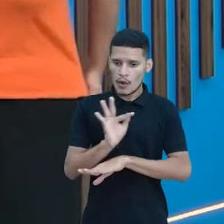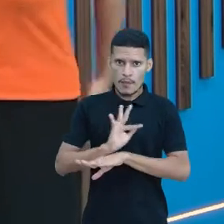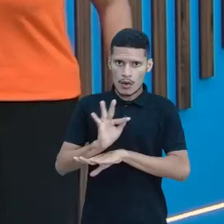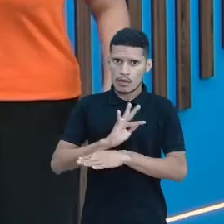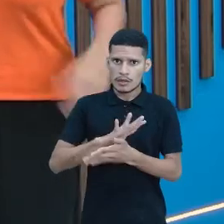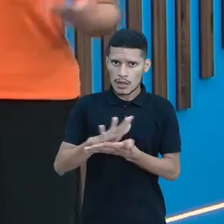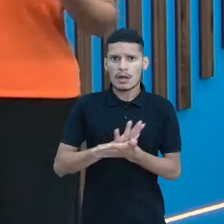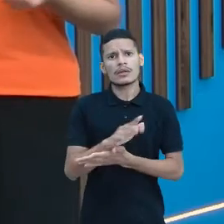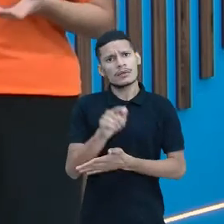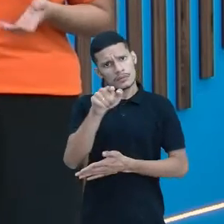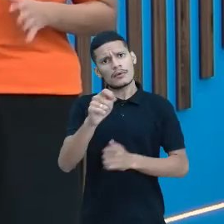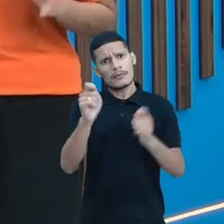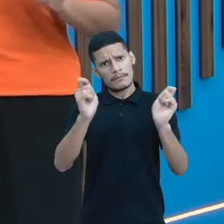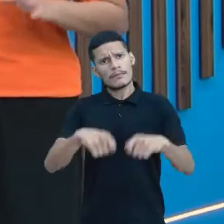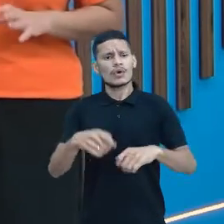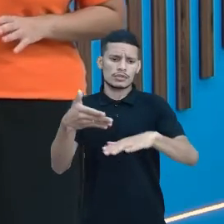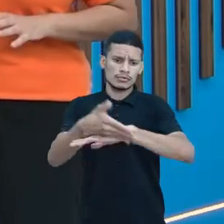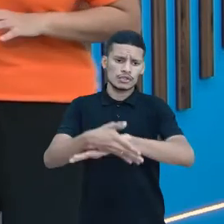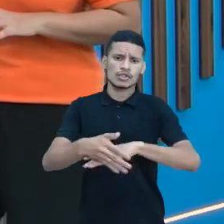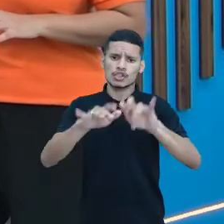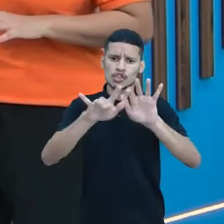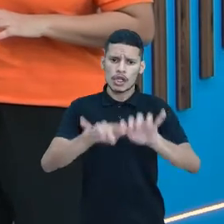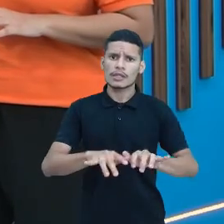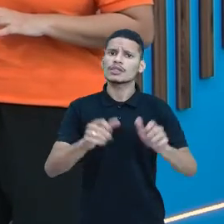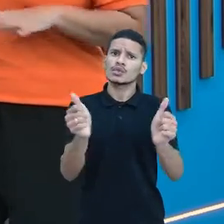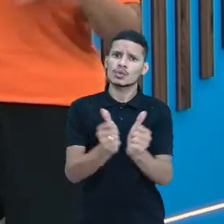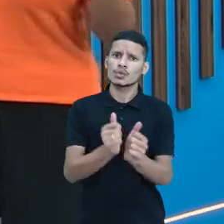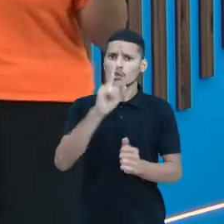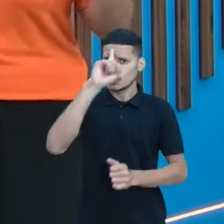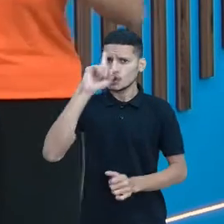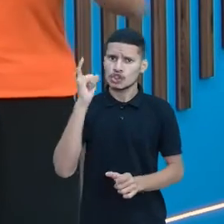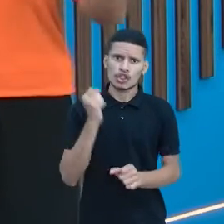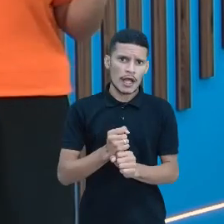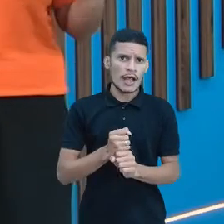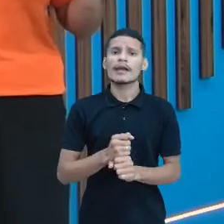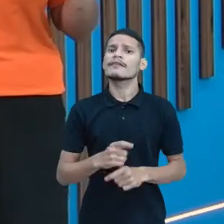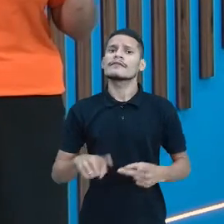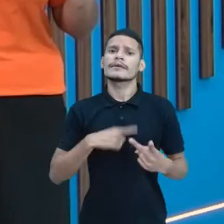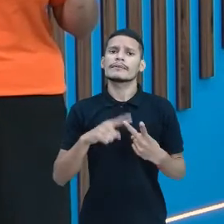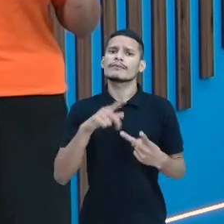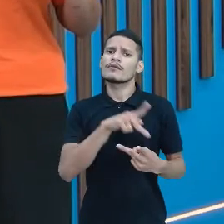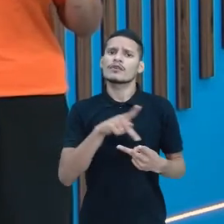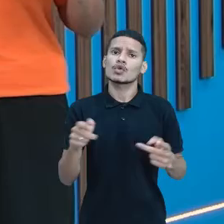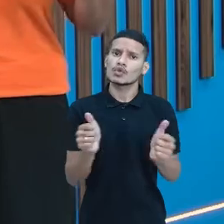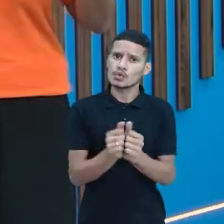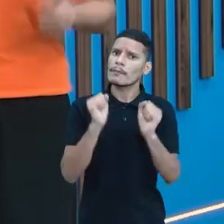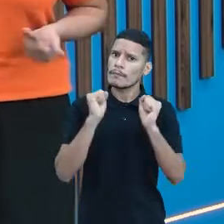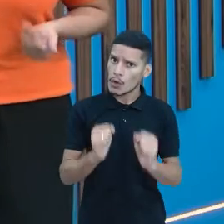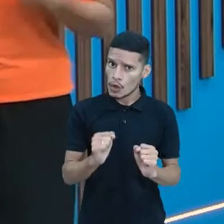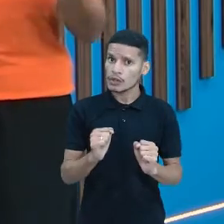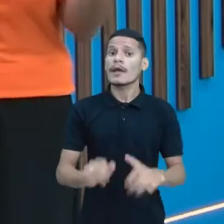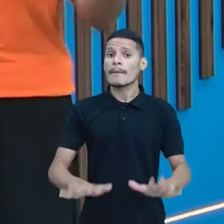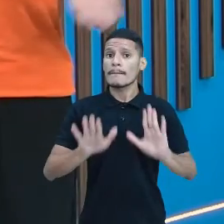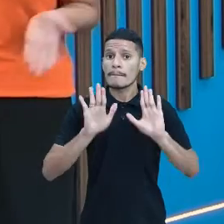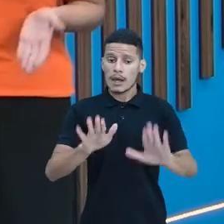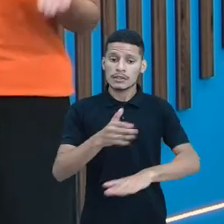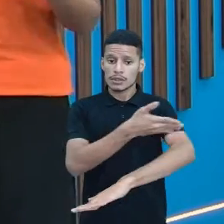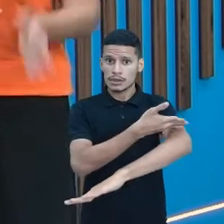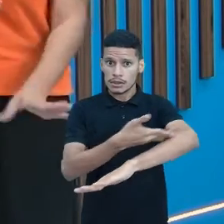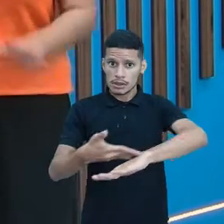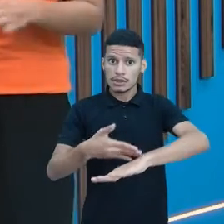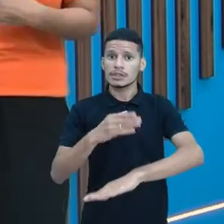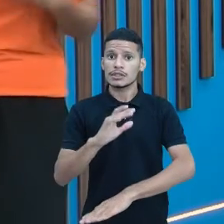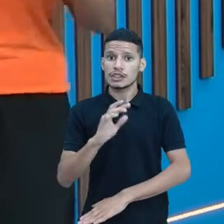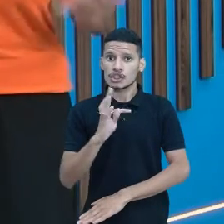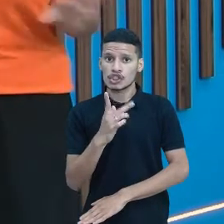no chat com o seu chefe ou com os seus professores, acontece, mas, habitualmente, o